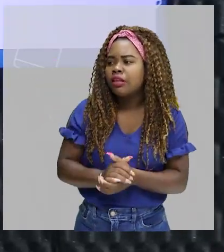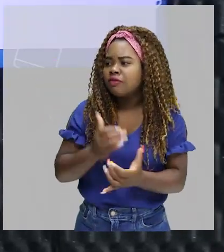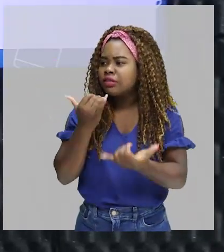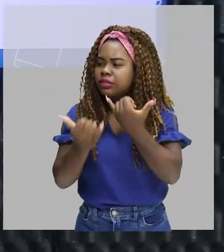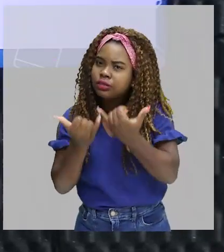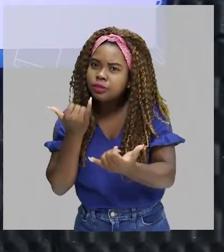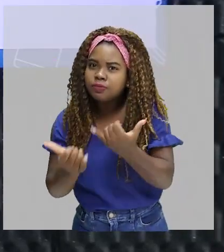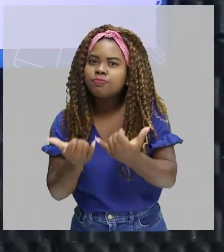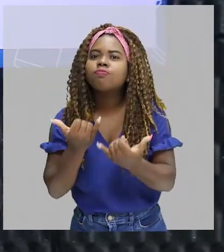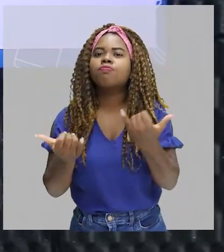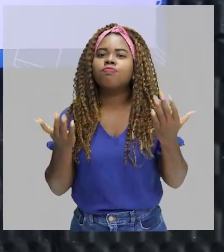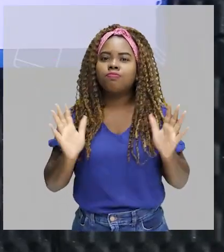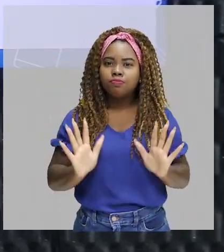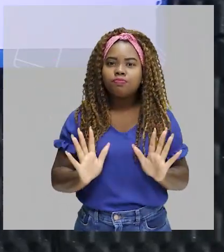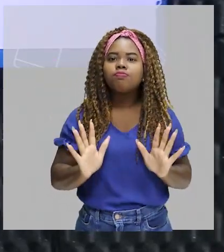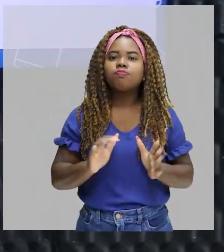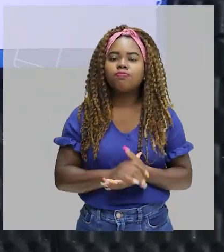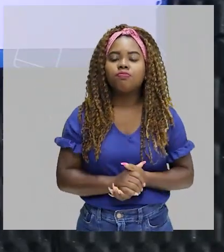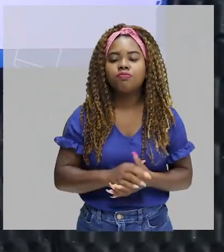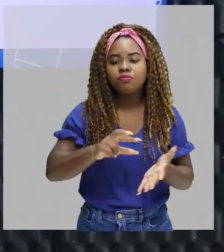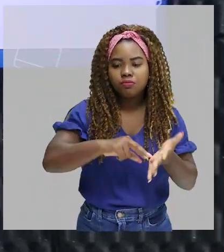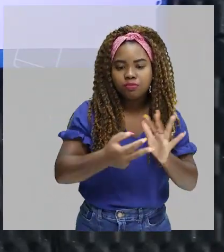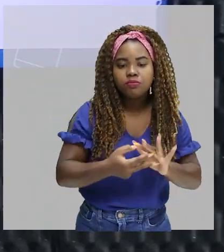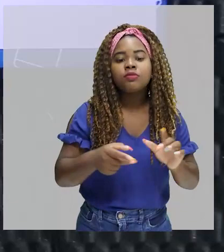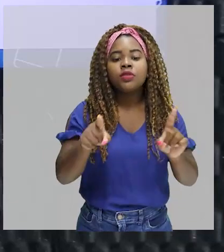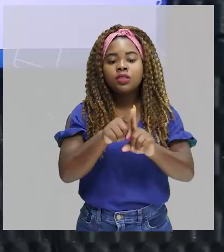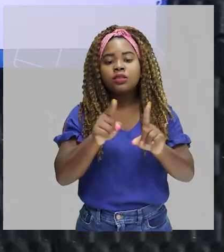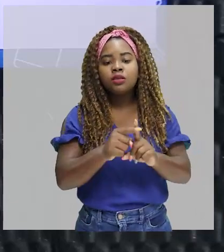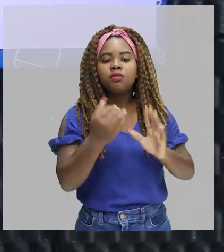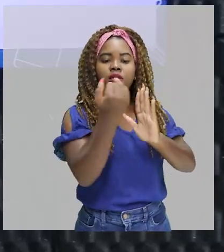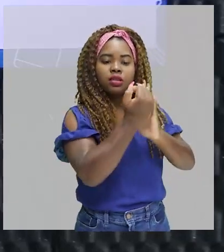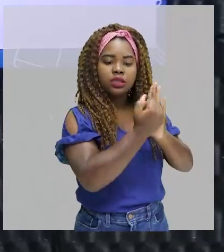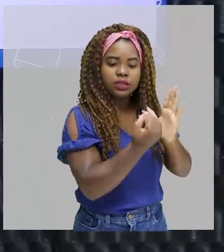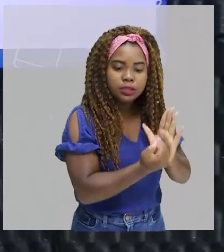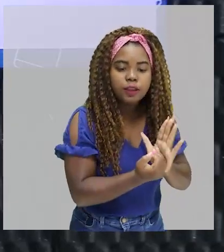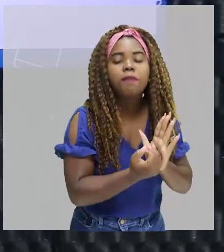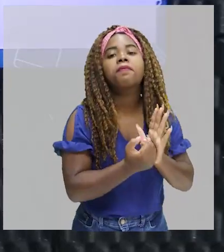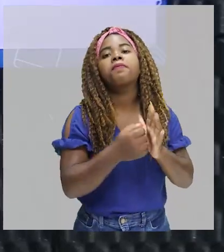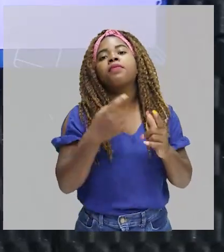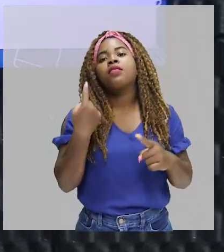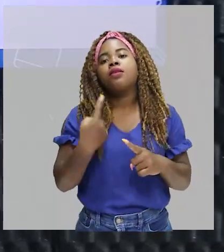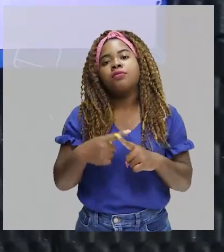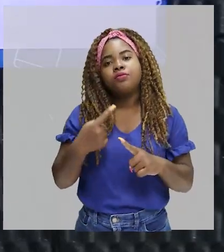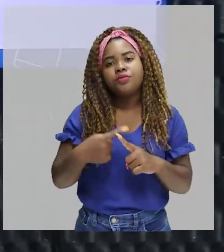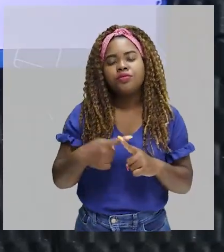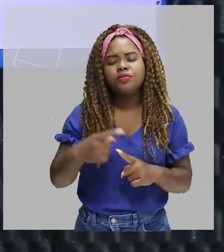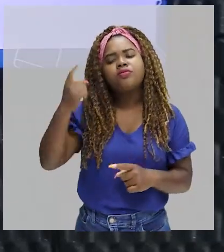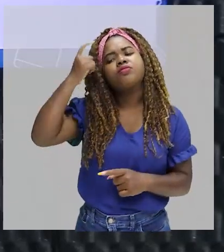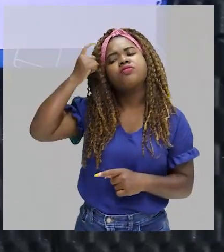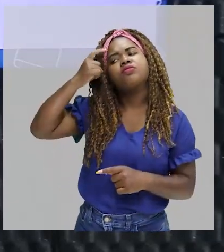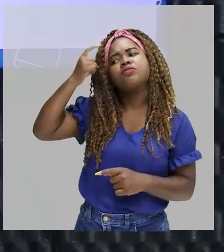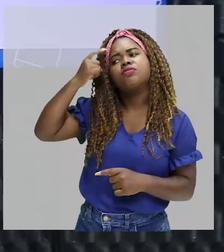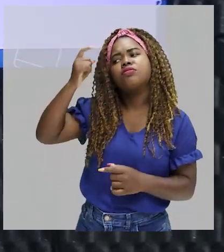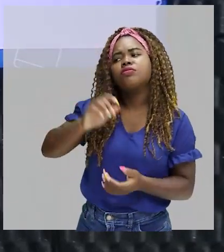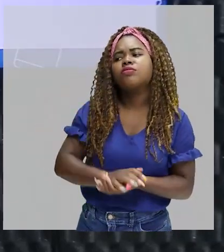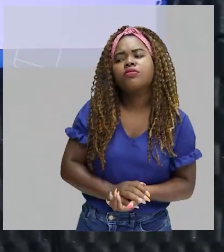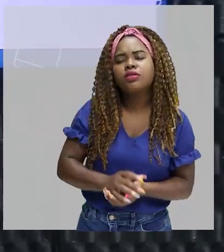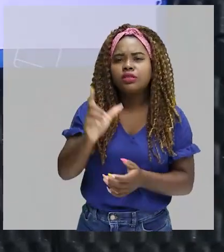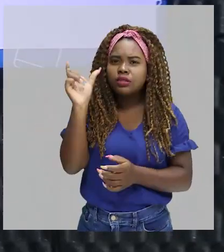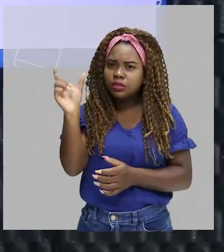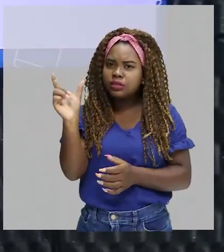falsos amigos. Vamos ver a classificação, porque quando nós pensamos nessas palavras